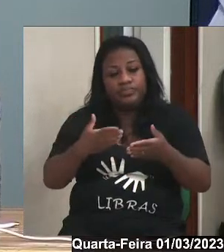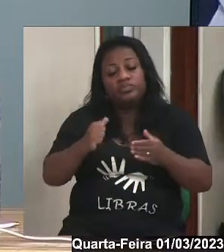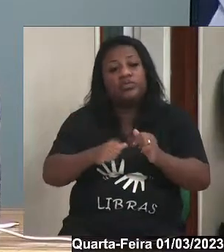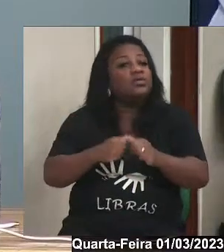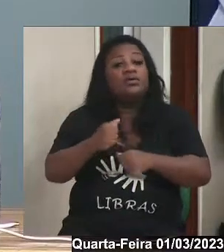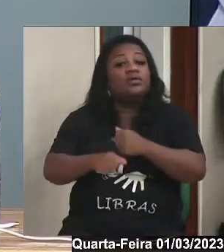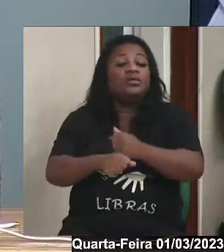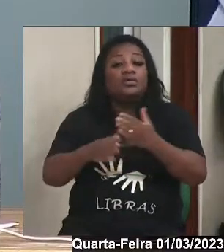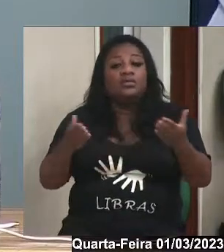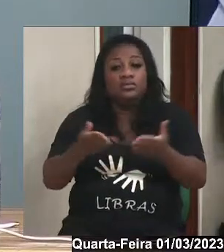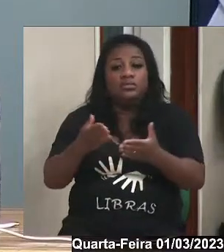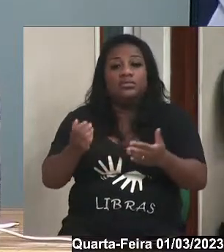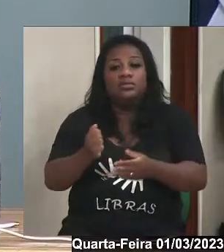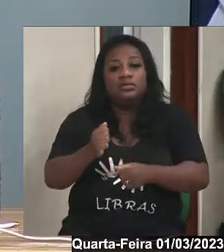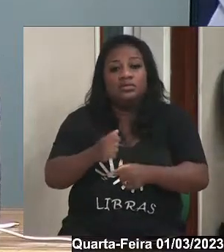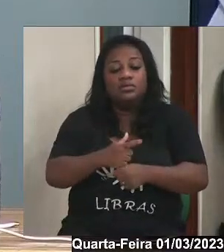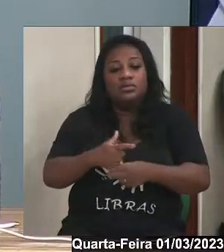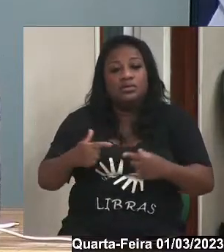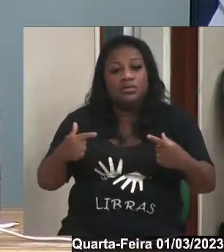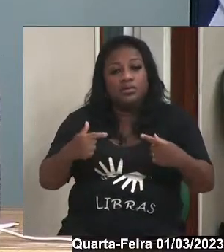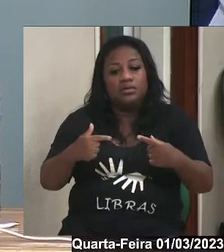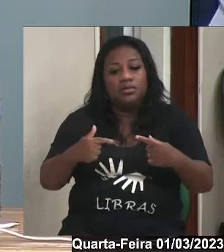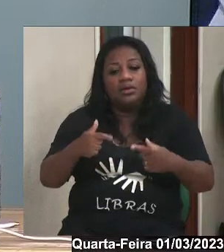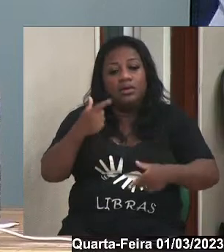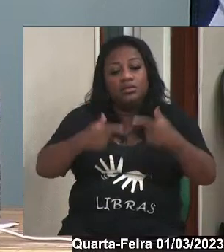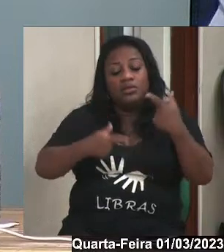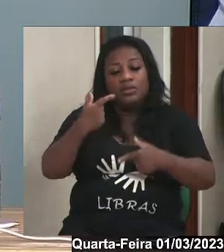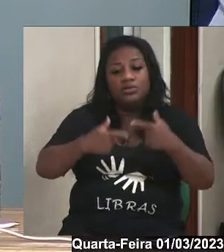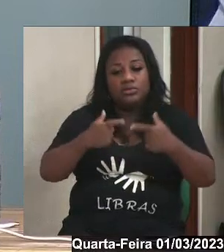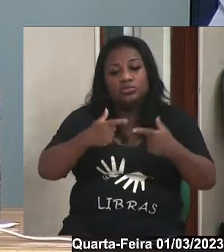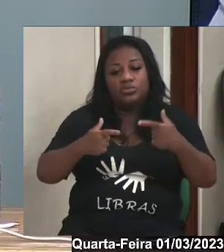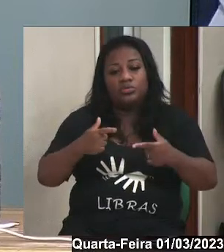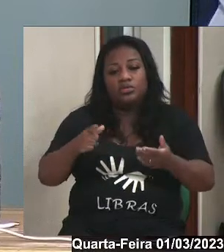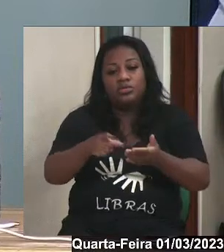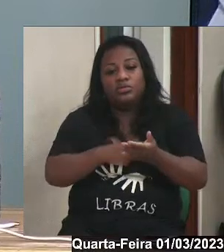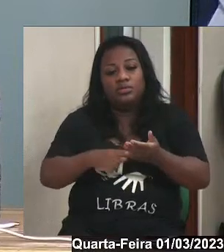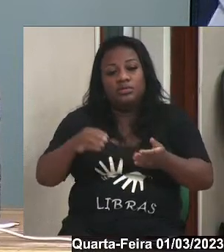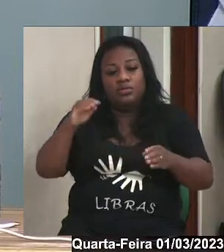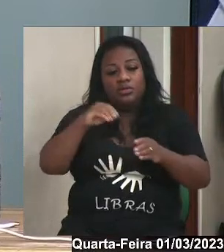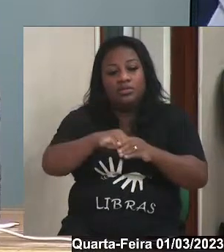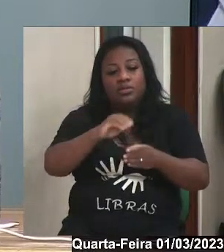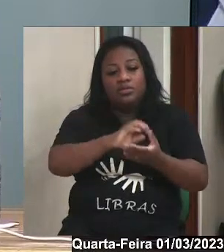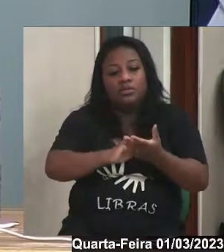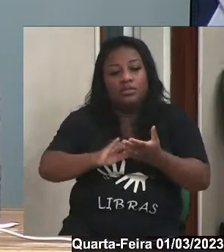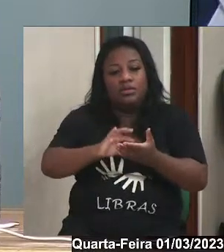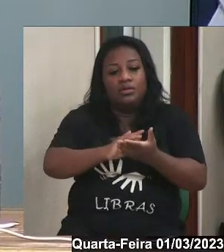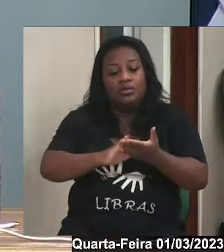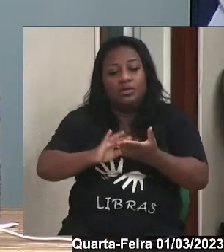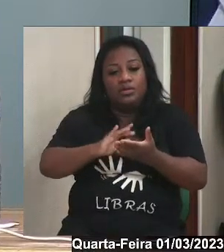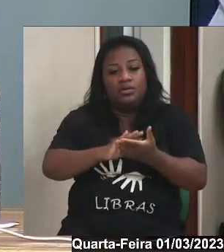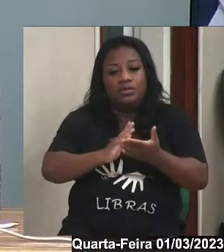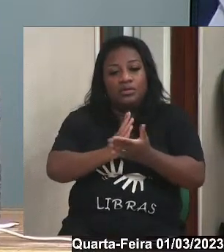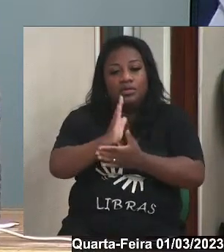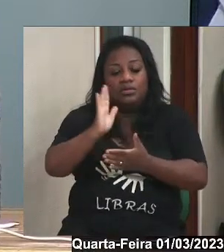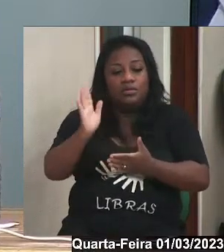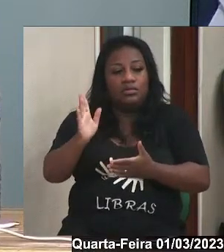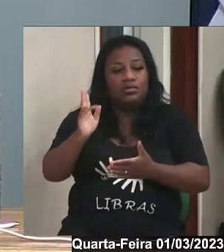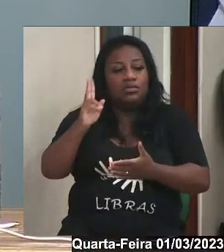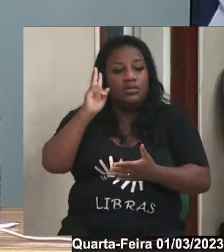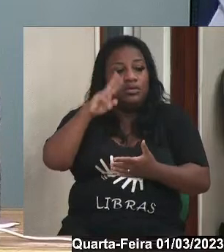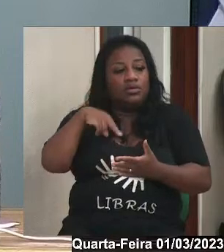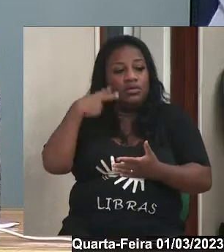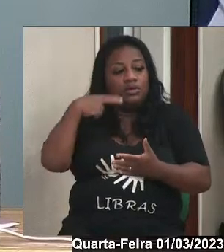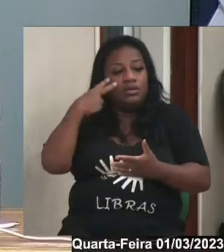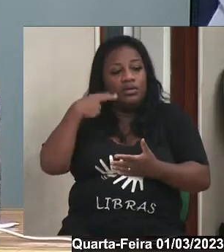Santos, dispõe sobre denominação de largadouro público. Em discussão, não havendo discussão, foi a votação aprovada por 15 votos favoráveis e uma ausência do